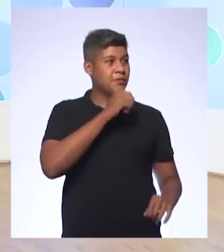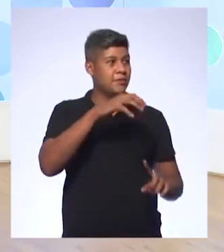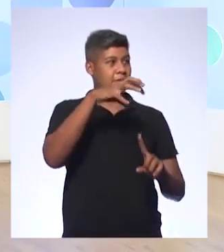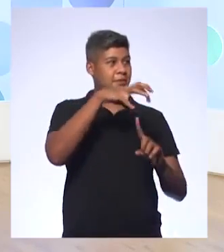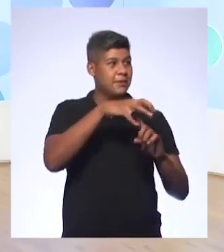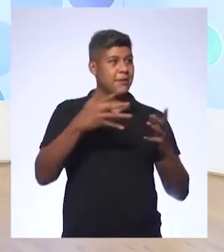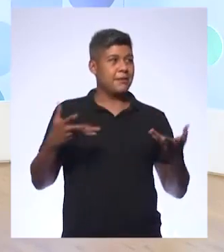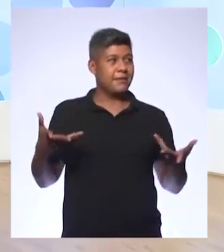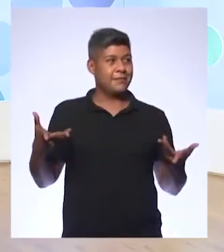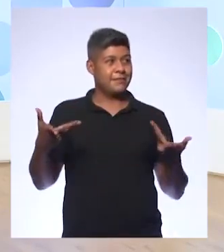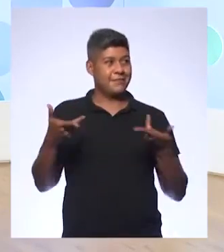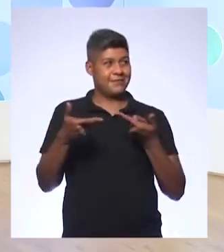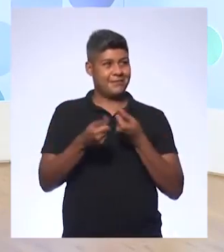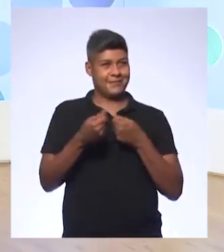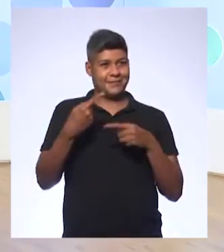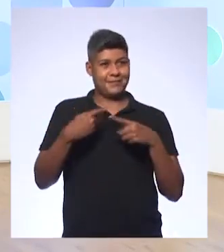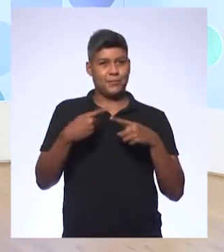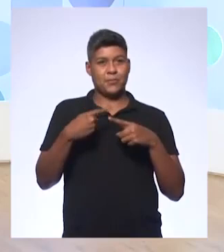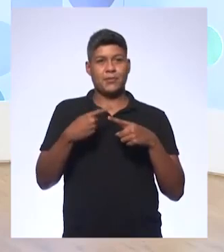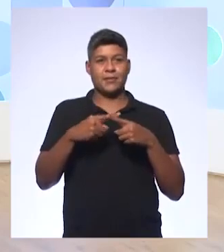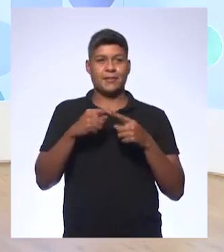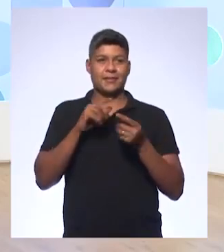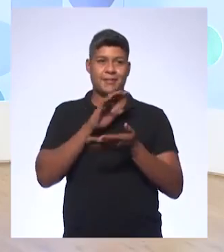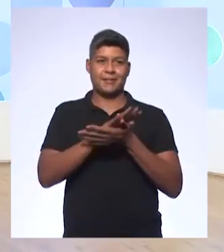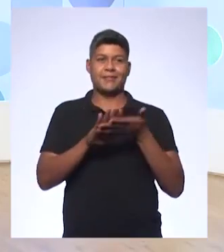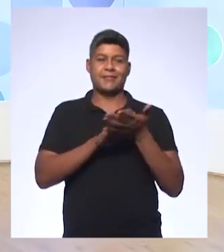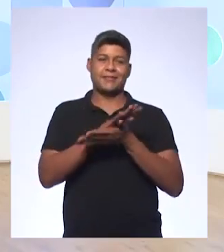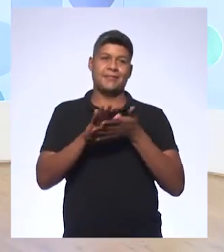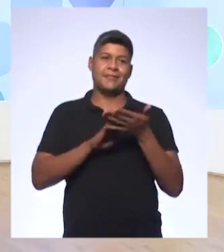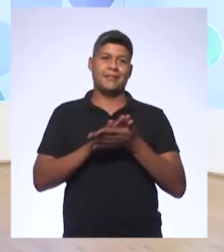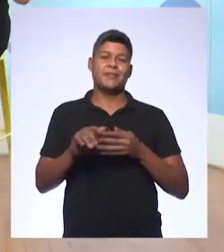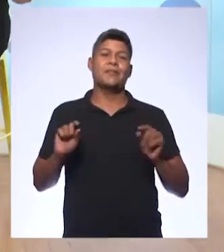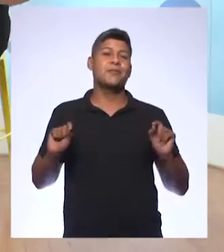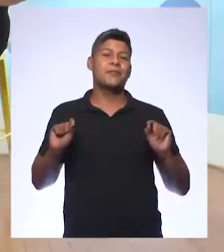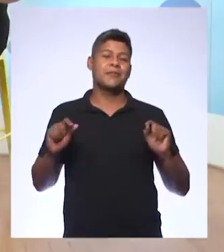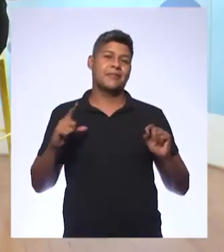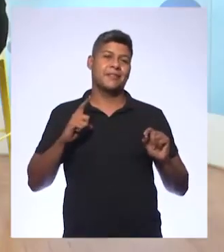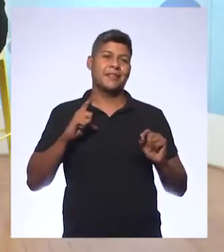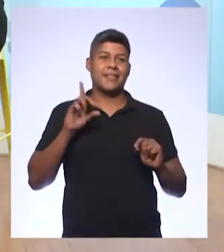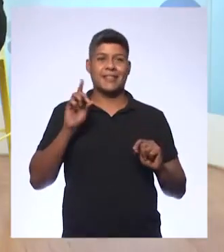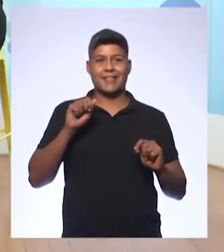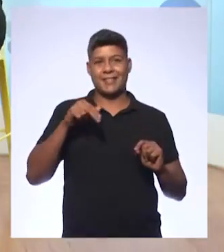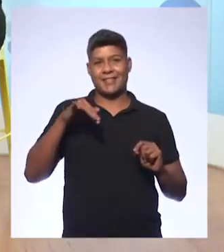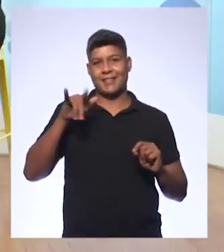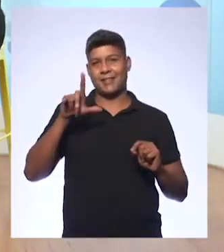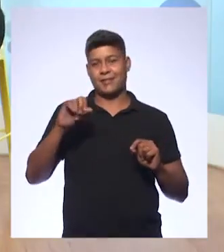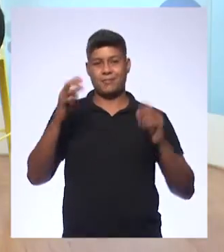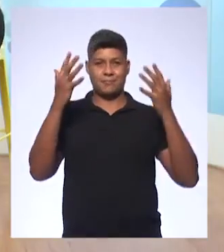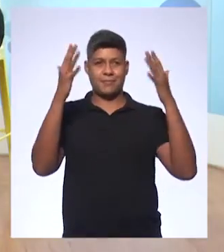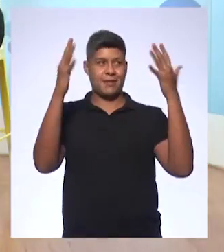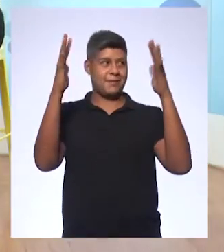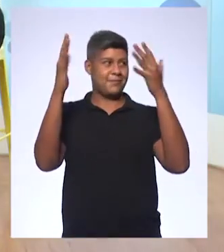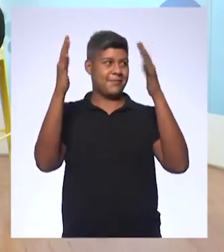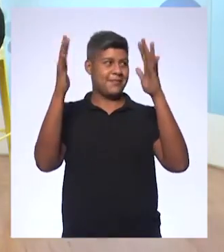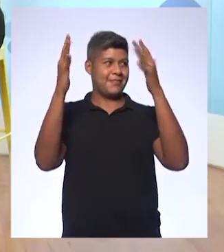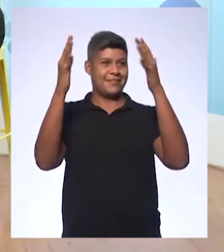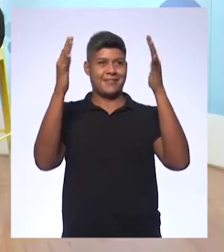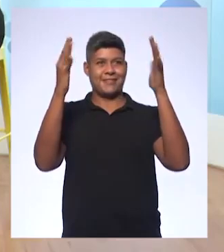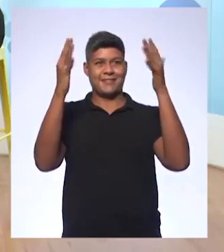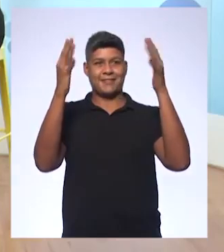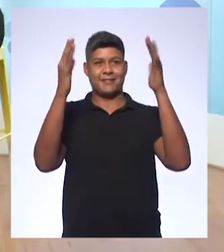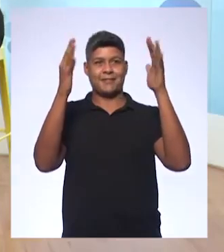produtora maravilhosa, porque também sem ela, né, o que a gente teria? E Danilo, parabéns, você é tudo na minha